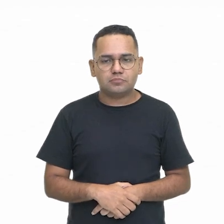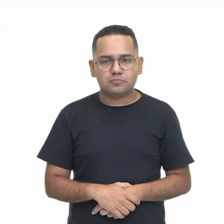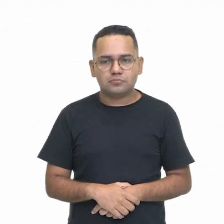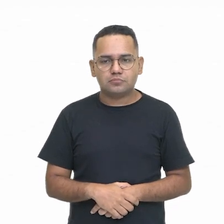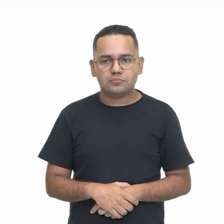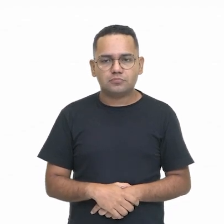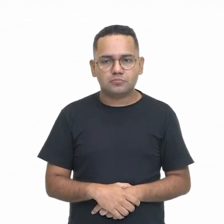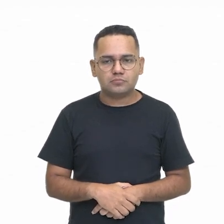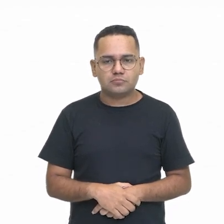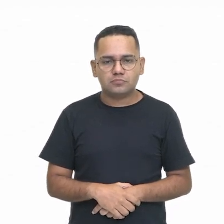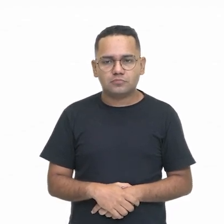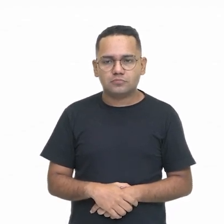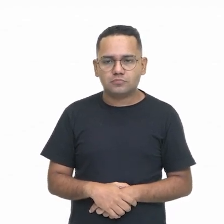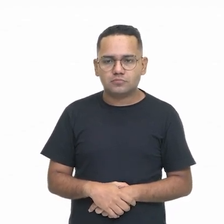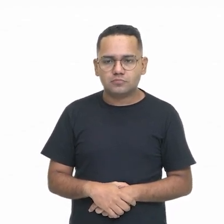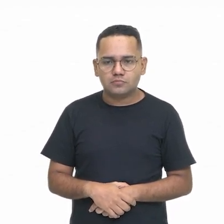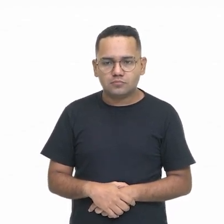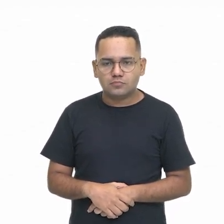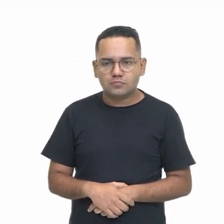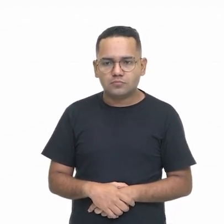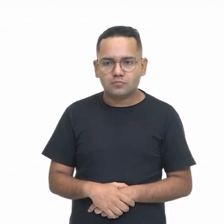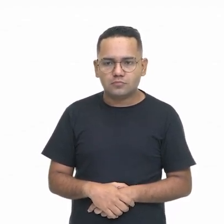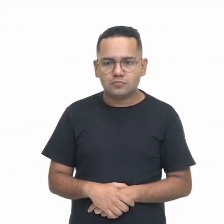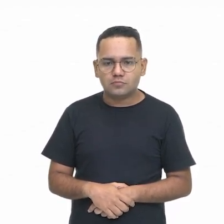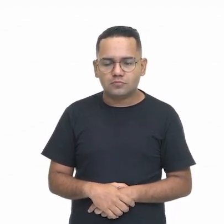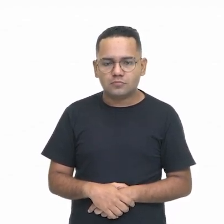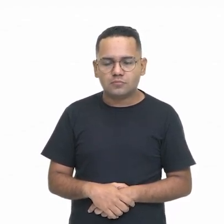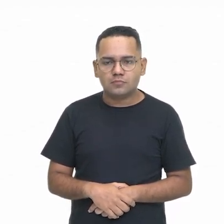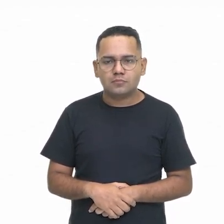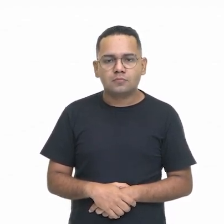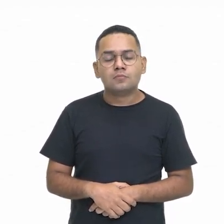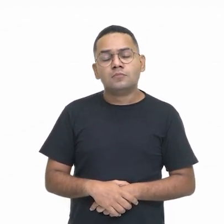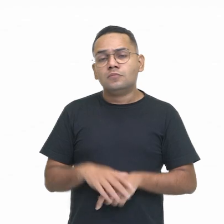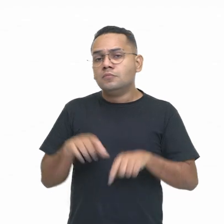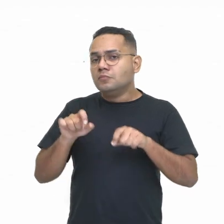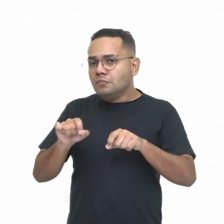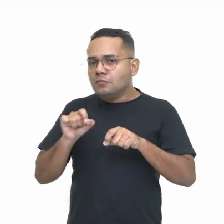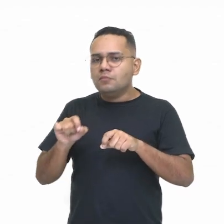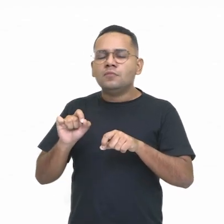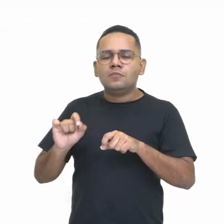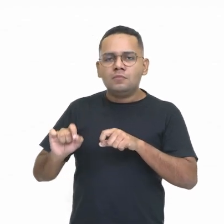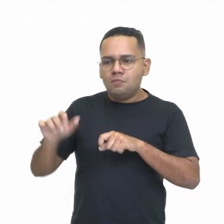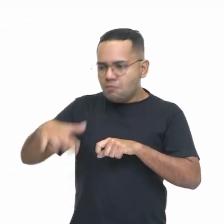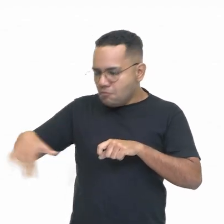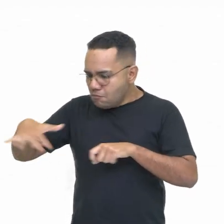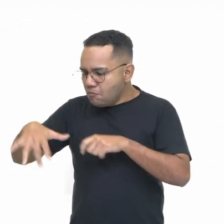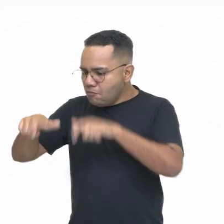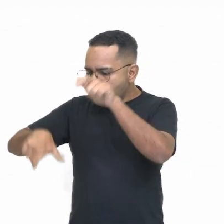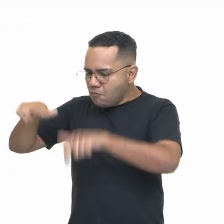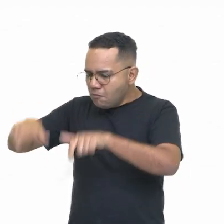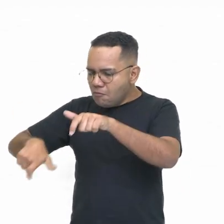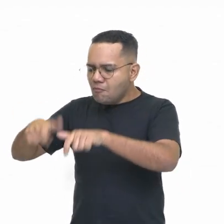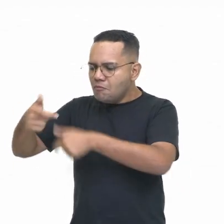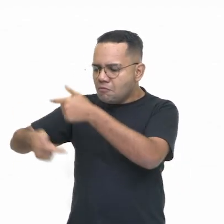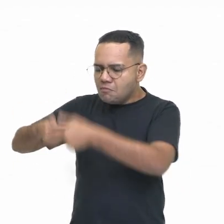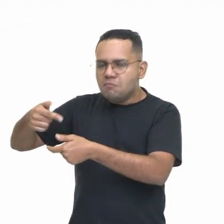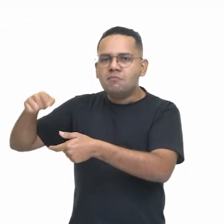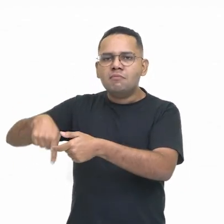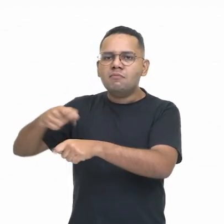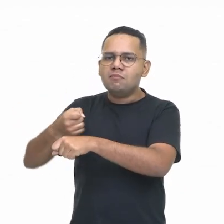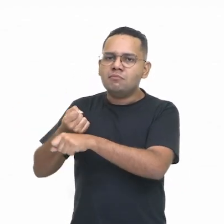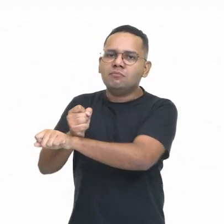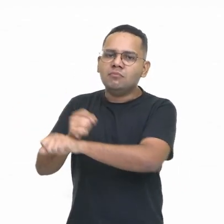assim como, né, o fornecimento dessa mão de obra que vai ser escravizada,